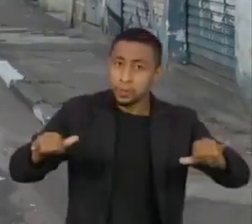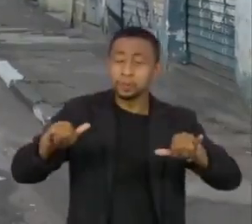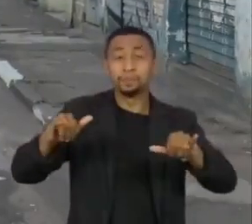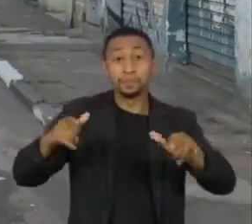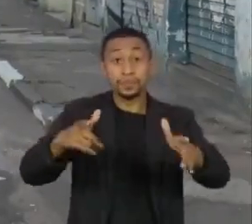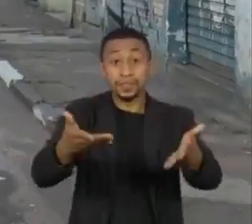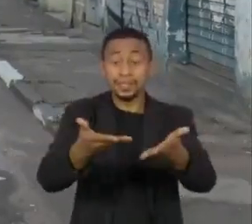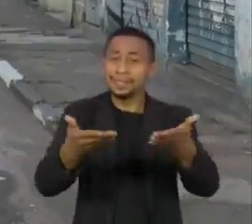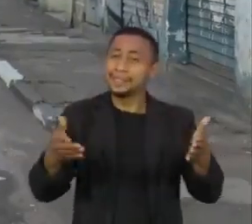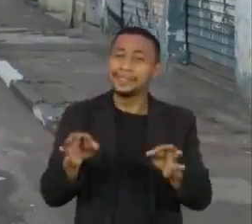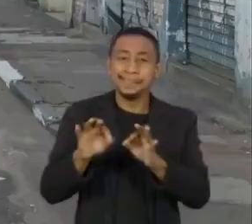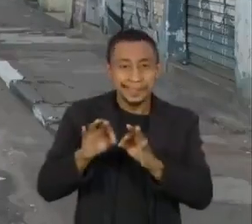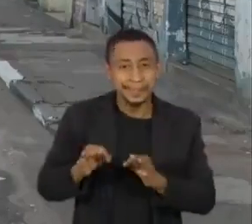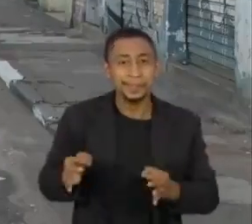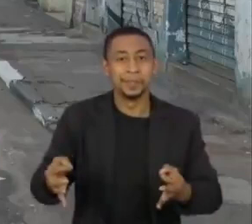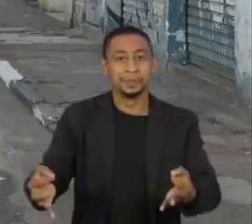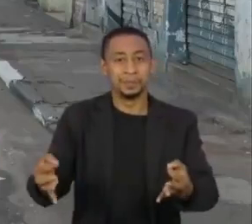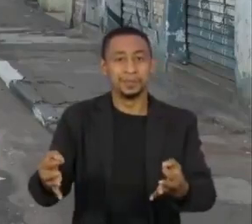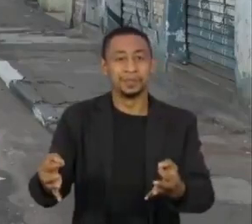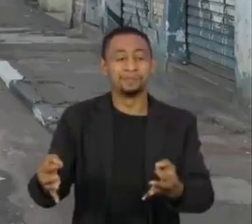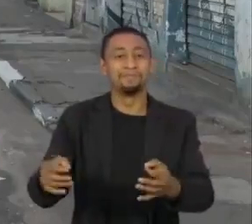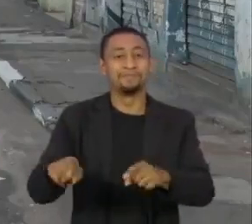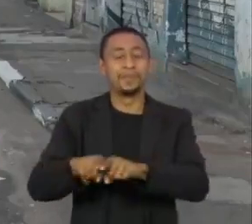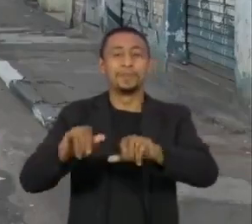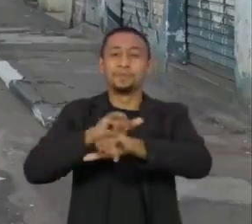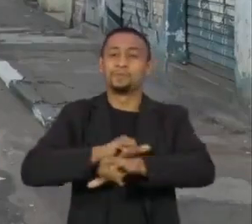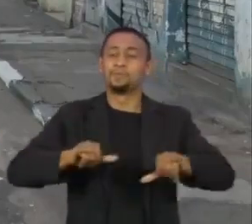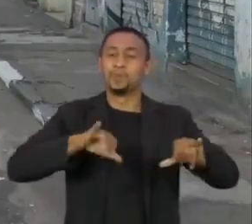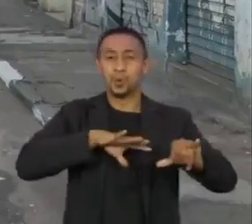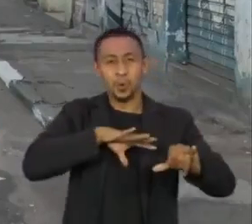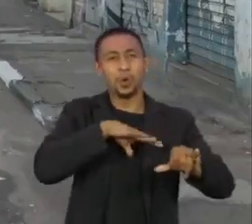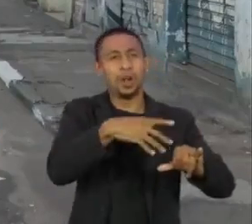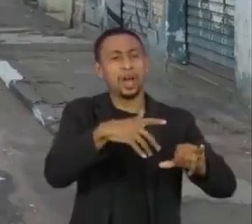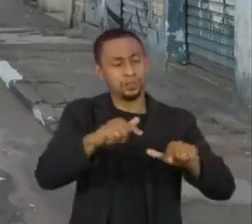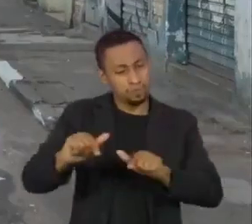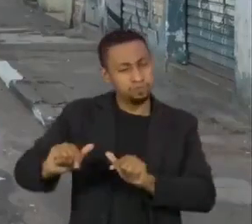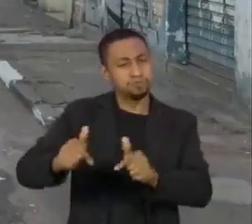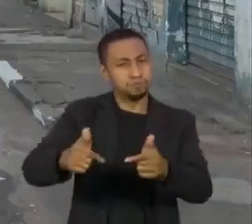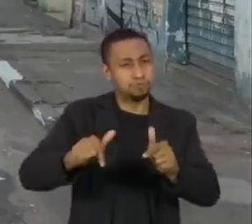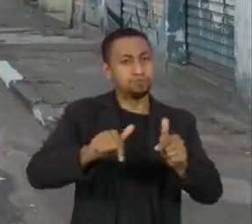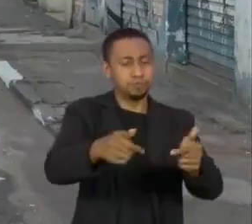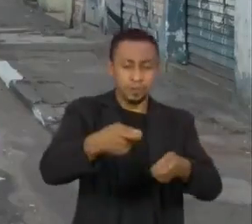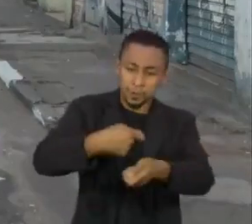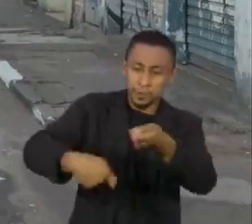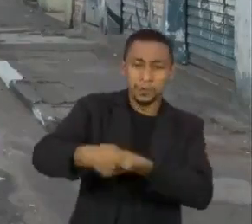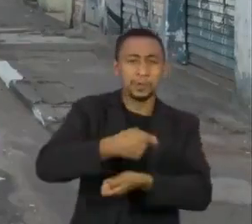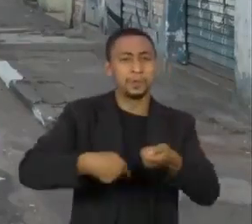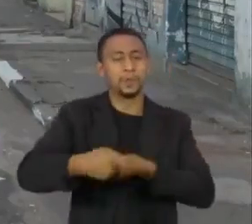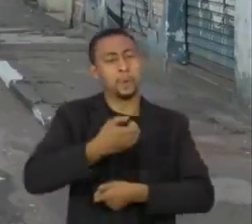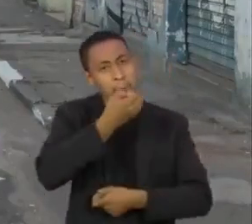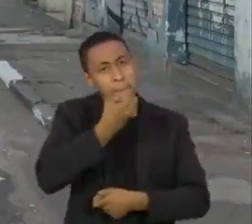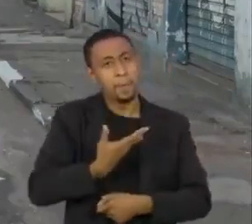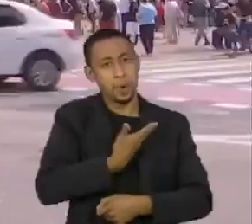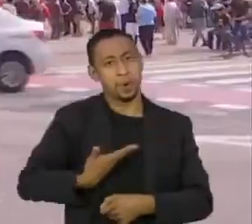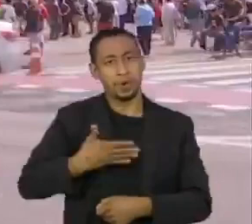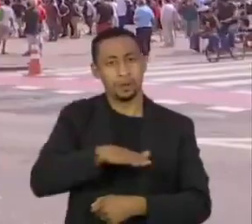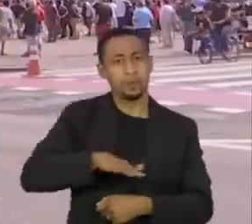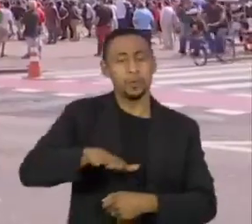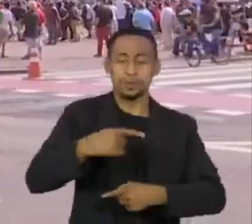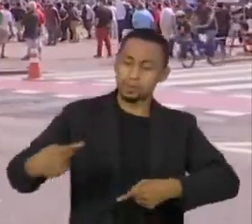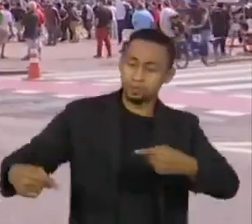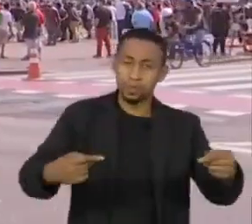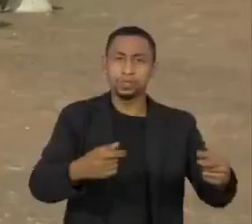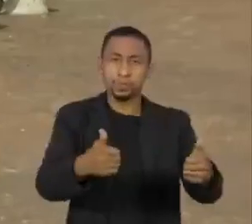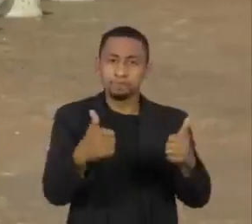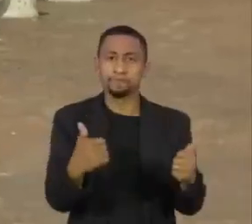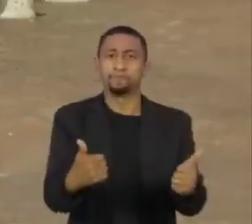mensagem da simplicidade, é a mensagem da coragem, da determinação, da boa gestão pública e da boa política.